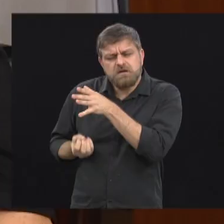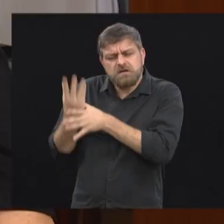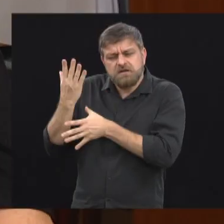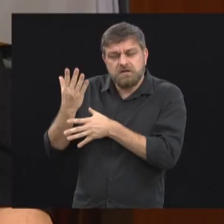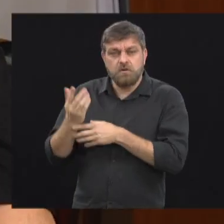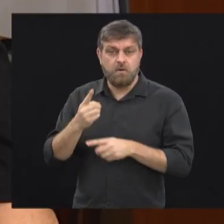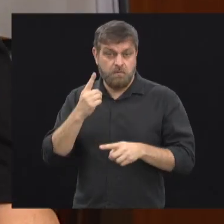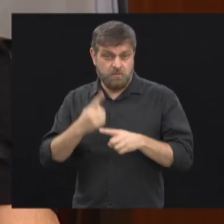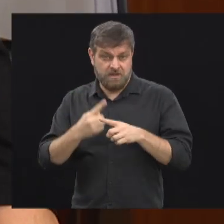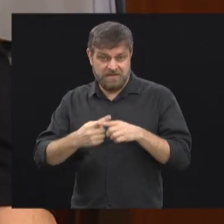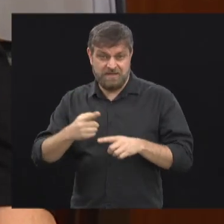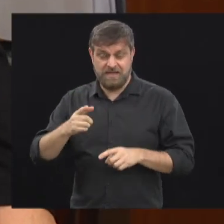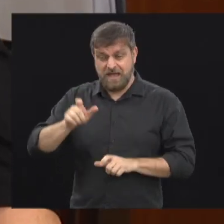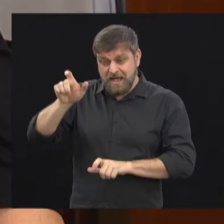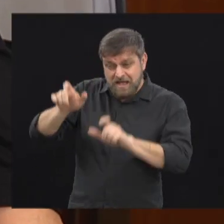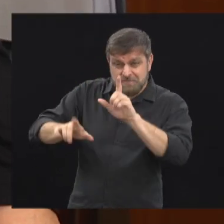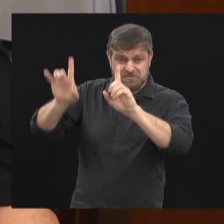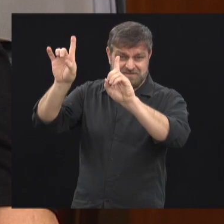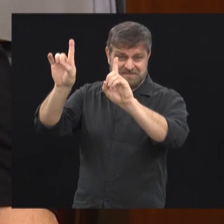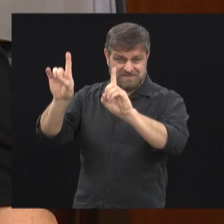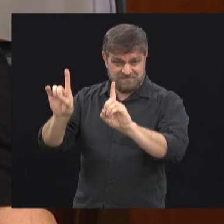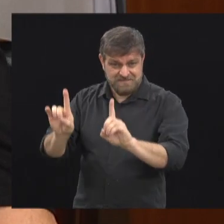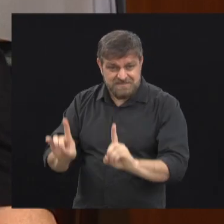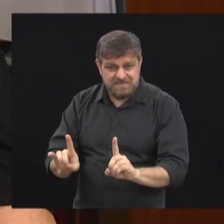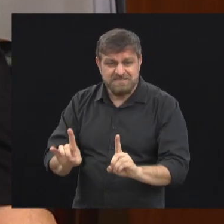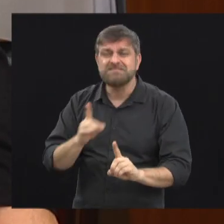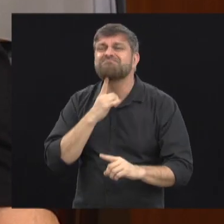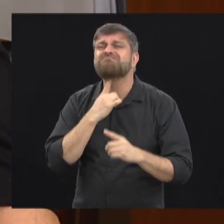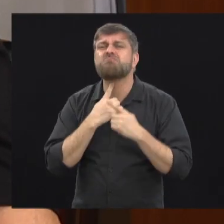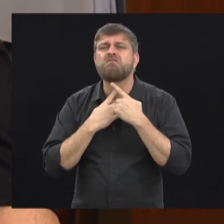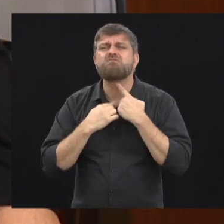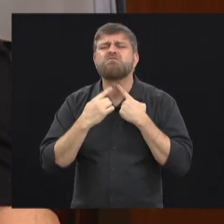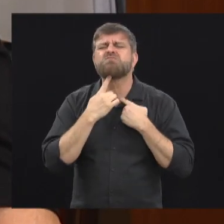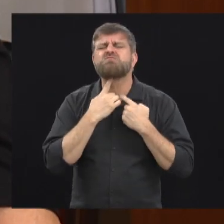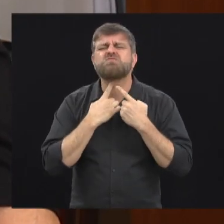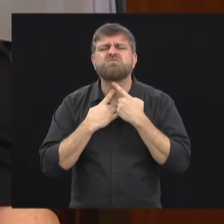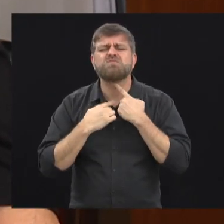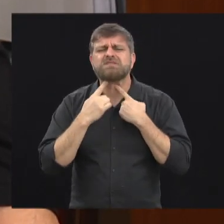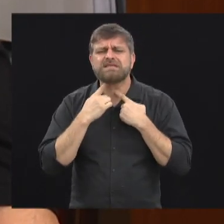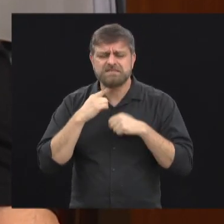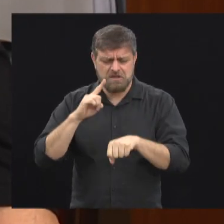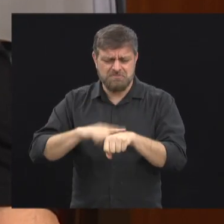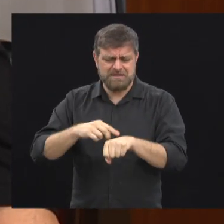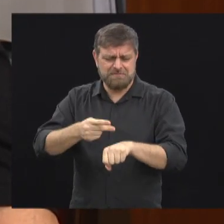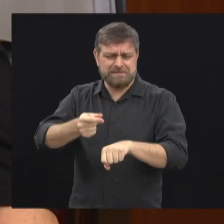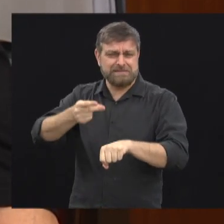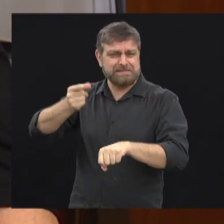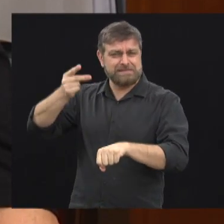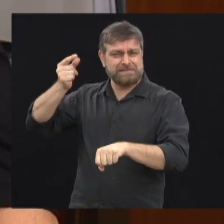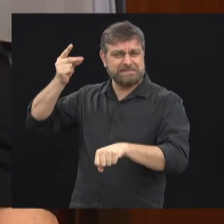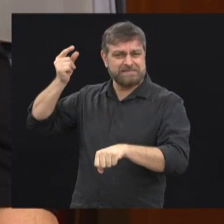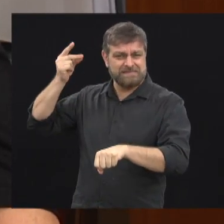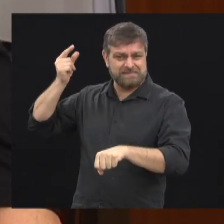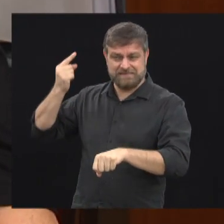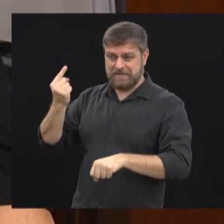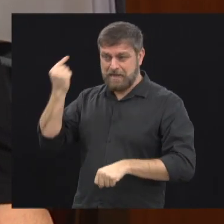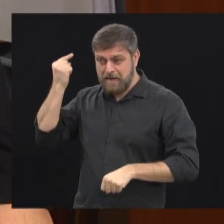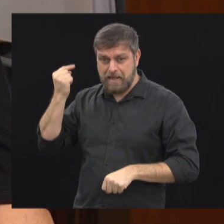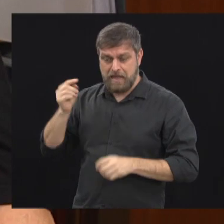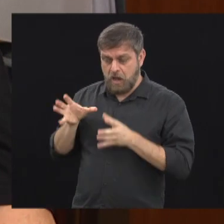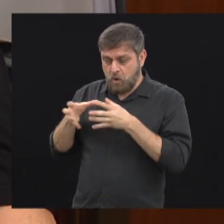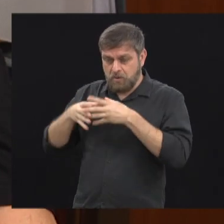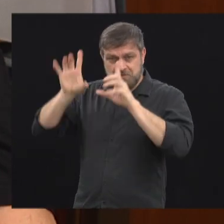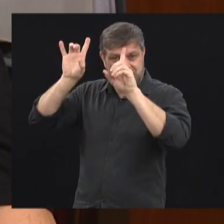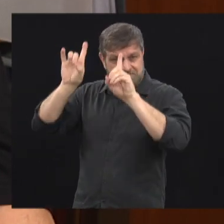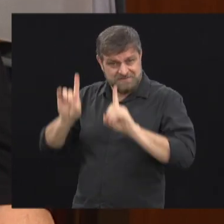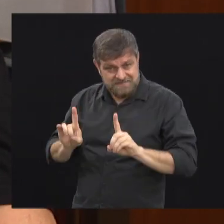da vontade das próprias pessoas com deficiência, numa época em que pessoas com